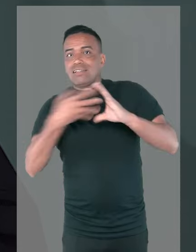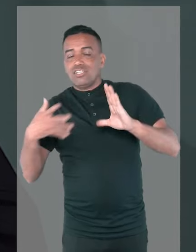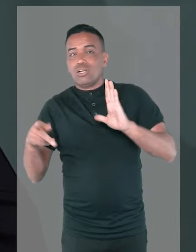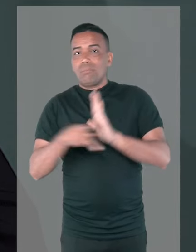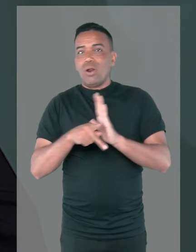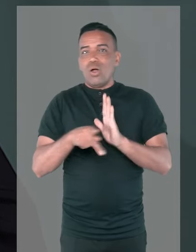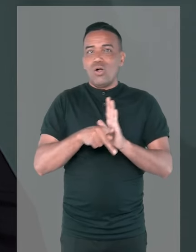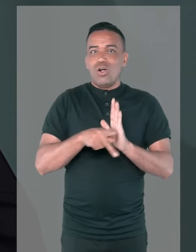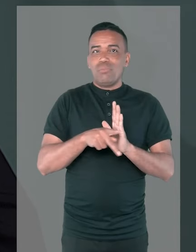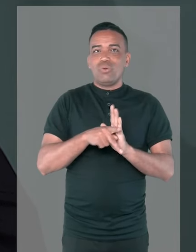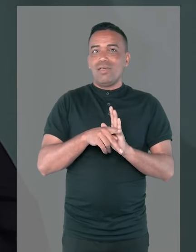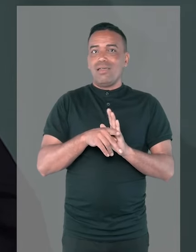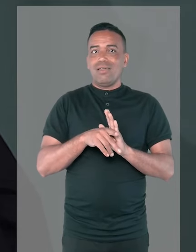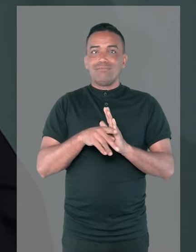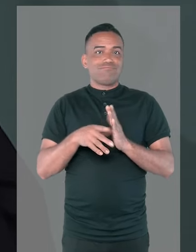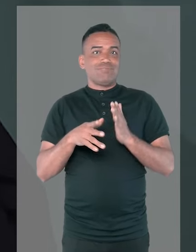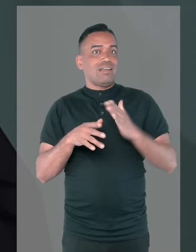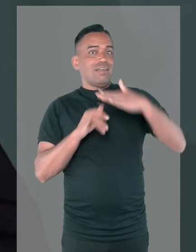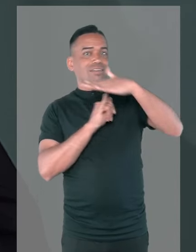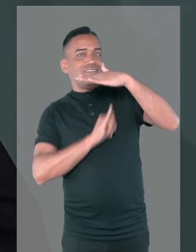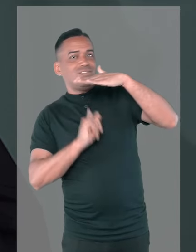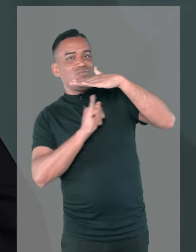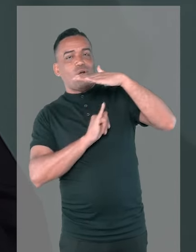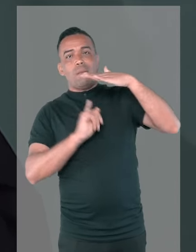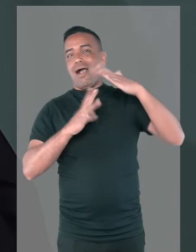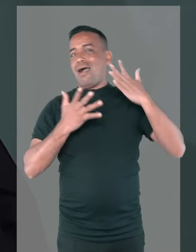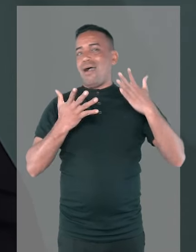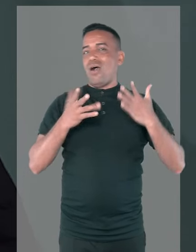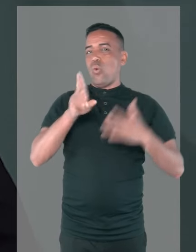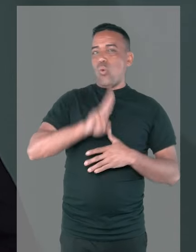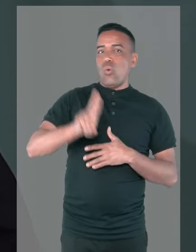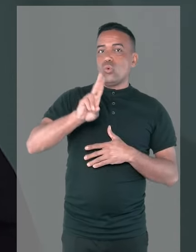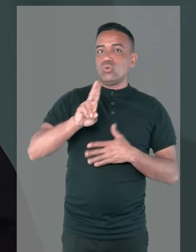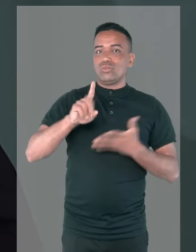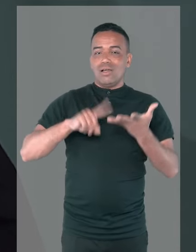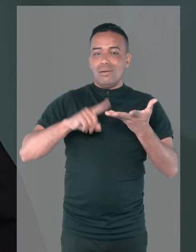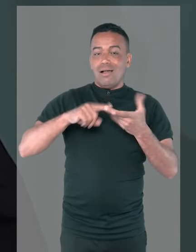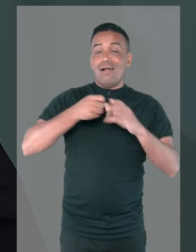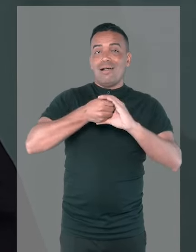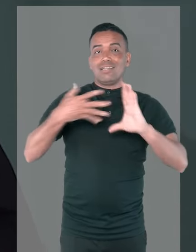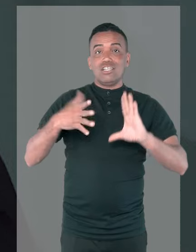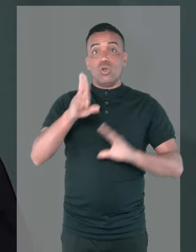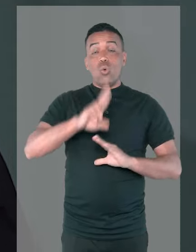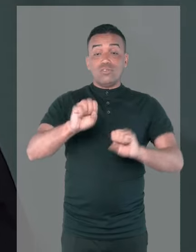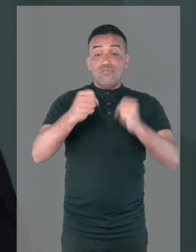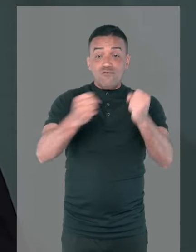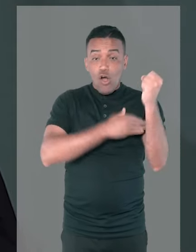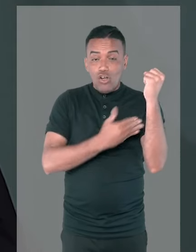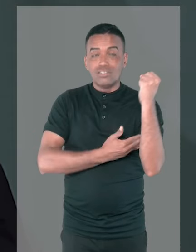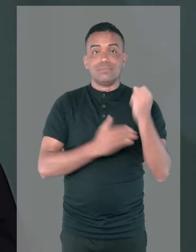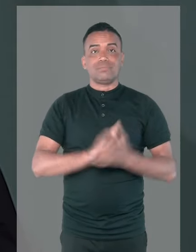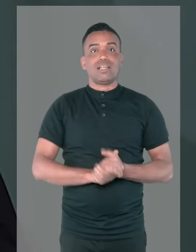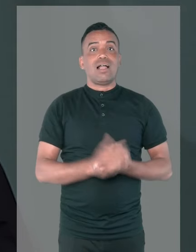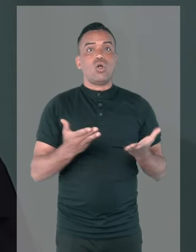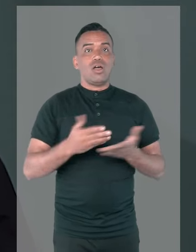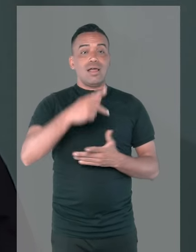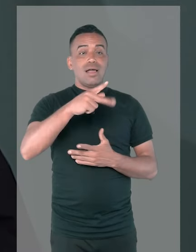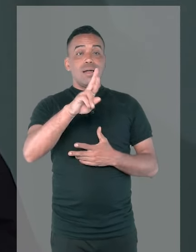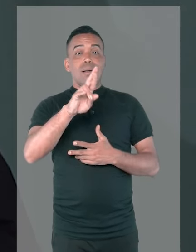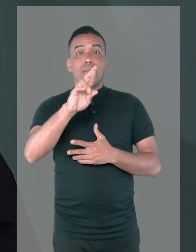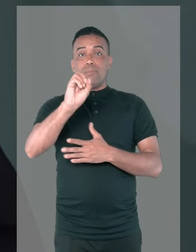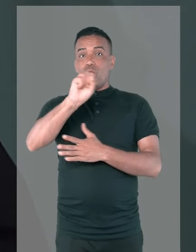da coloquialidade e que faz desses elementos a sua força. Agora, o texto de prosa de ficção